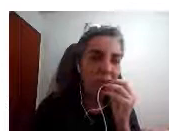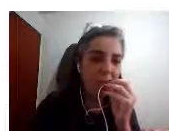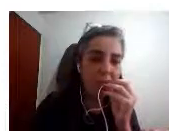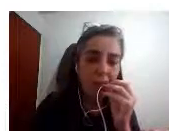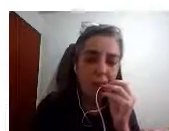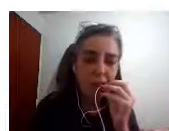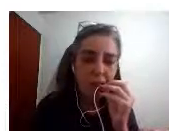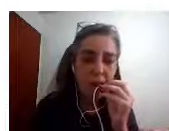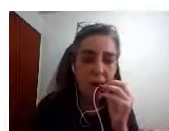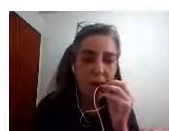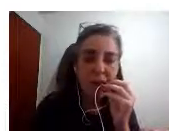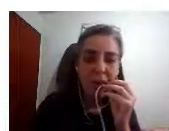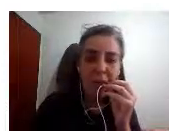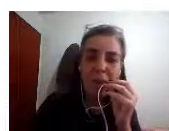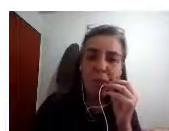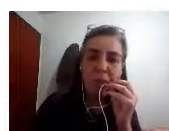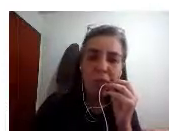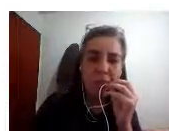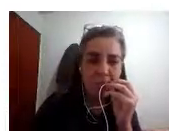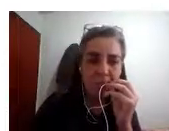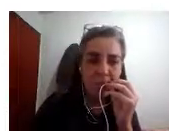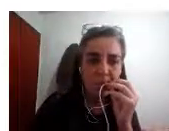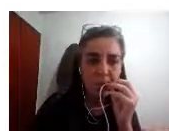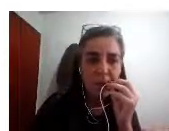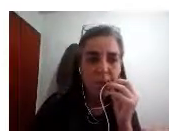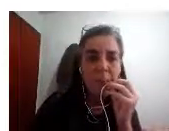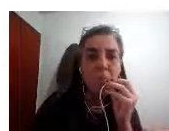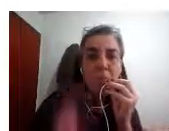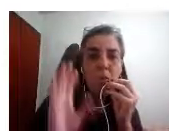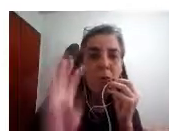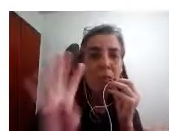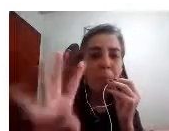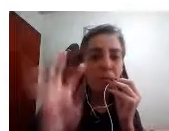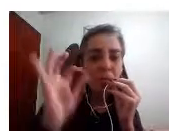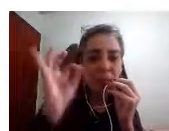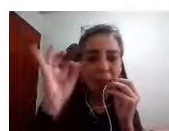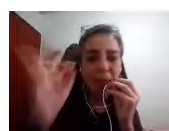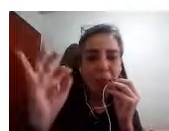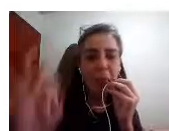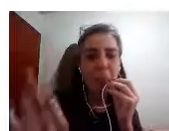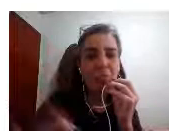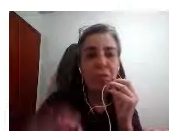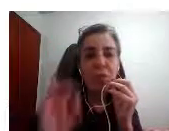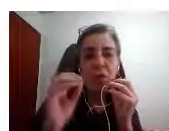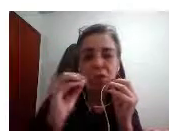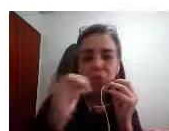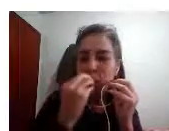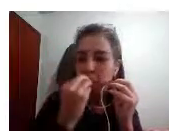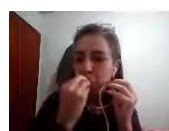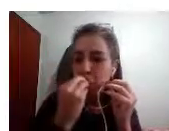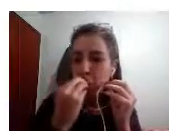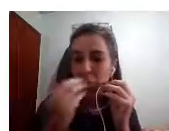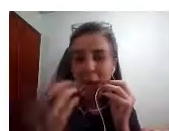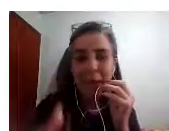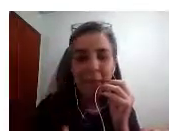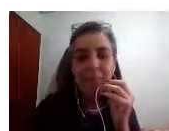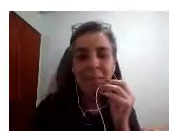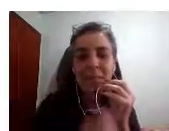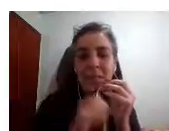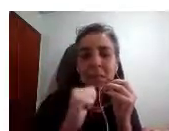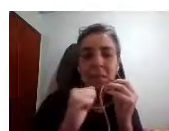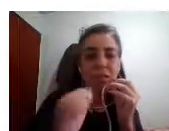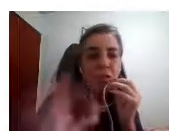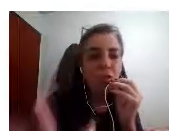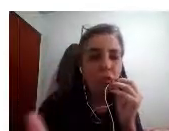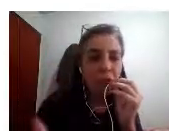sobre essas mudanças que ocorrem aí no período do Renascimento. Quatro passos para você fazer um resumo, ó,